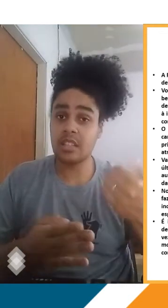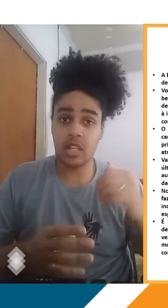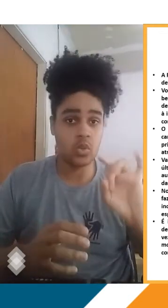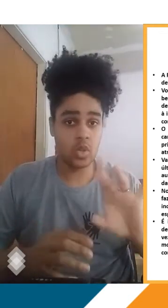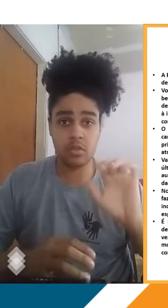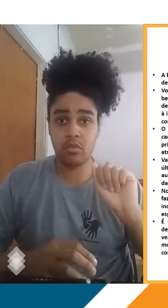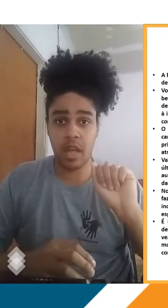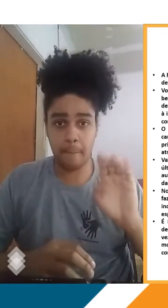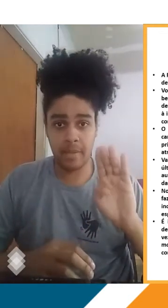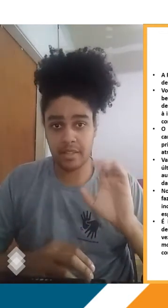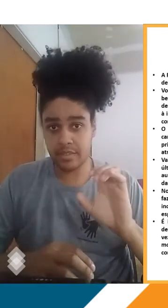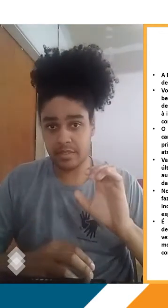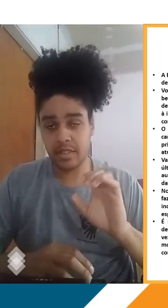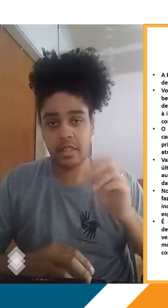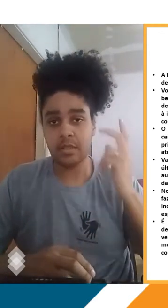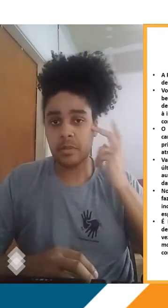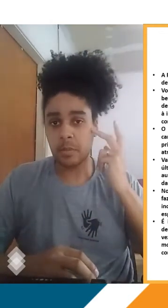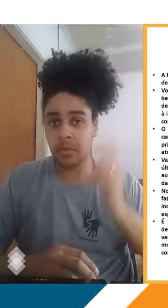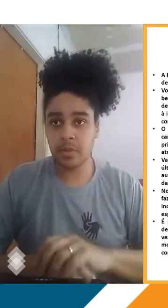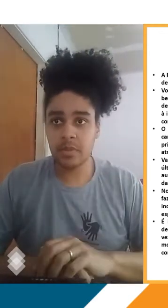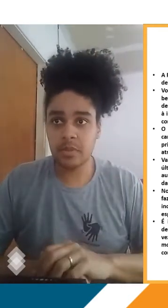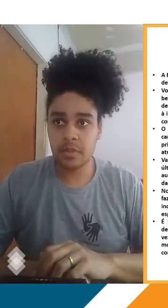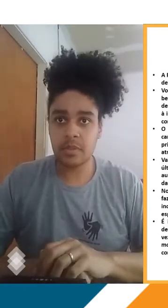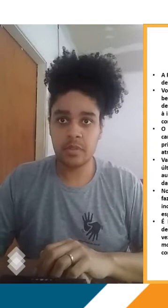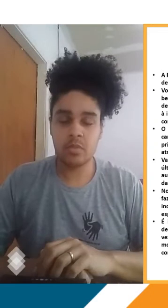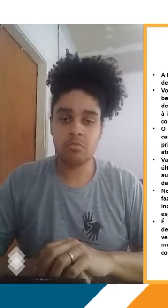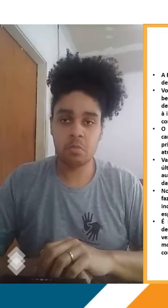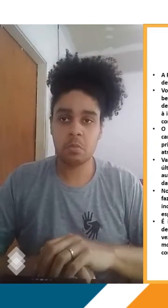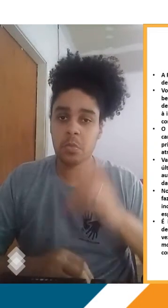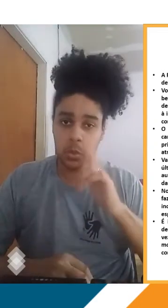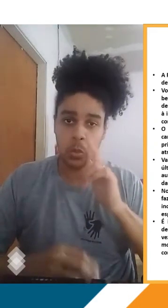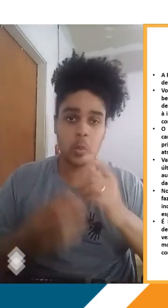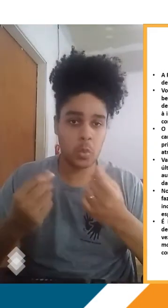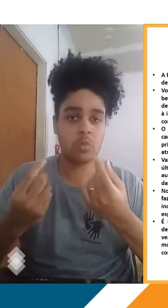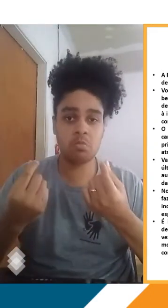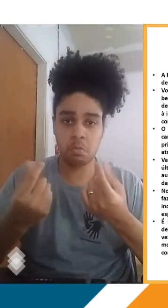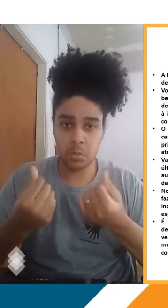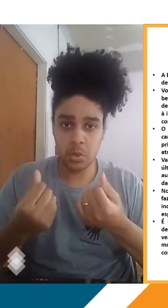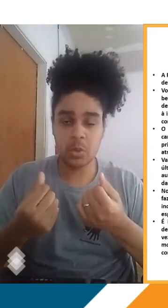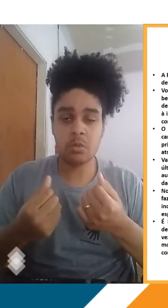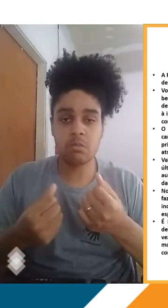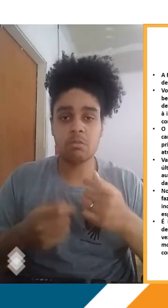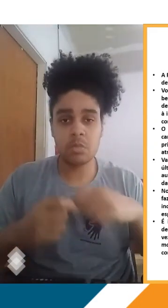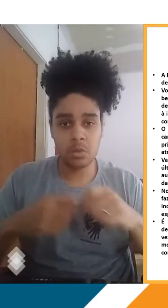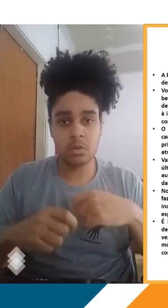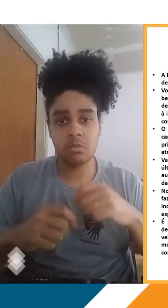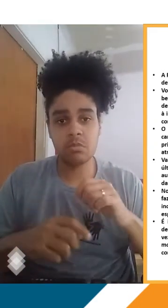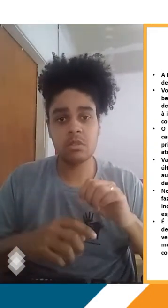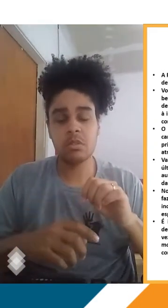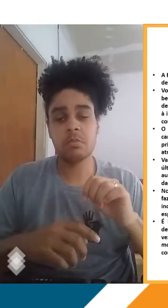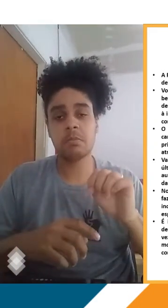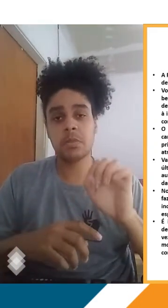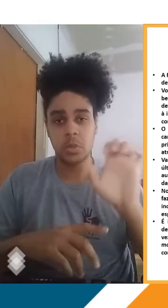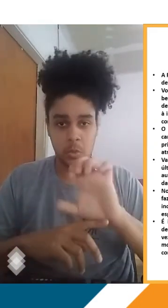do ABC Paulista, chegando a faturar 6,8 bilhões de reais para a economia estadual. Valença, Barra do Piraí e Porto